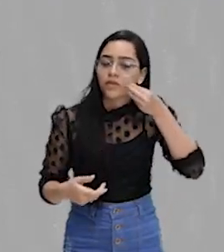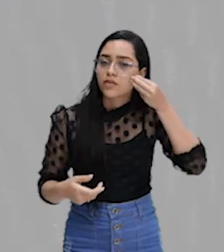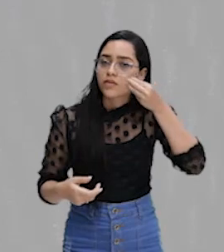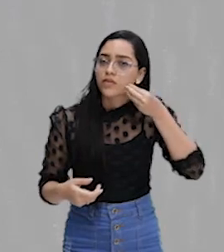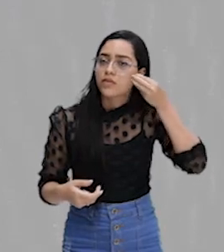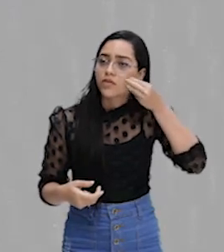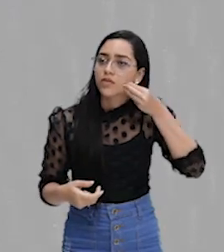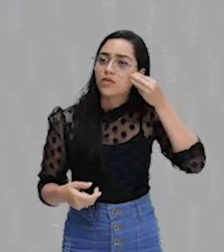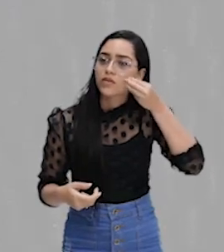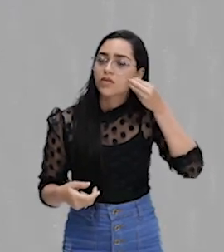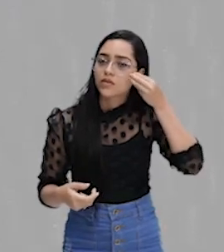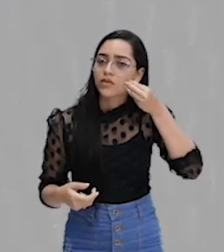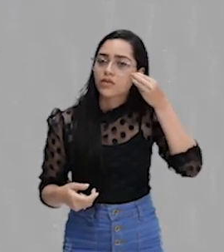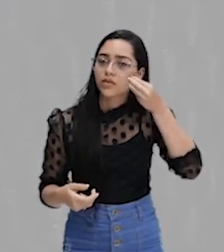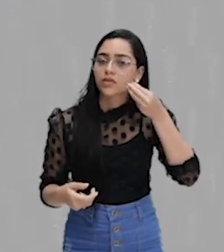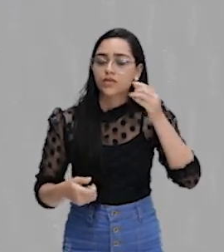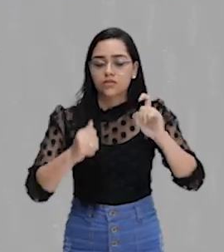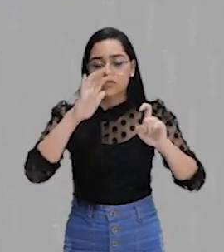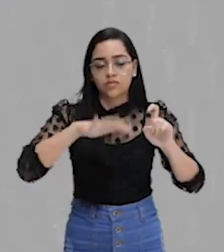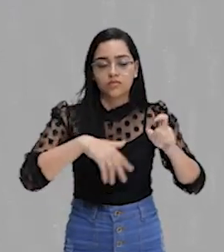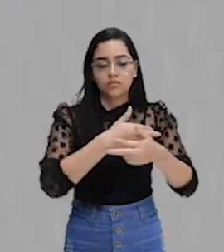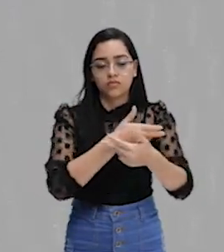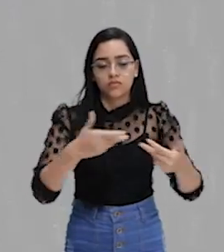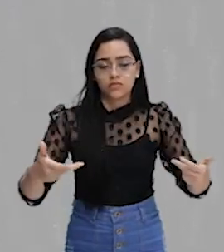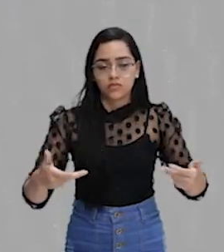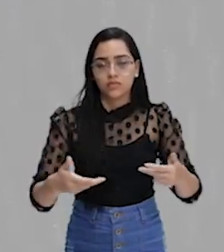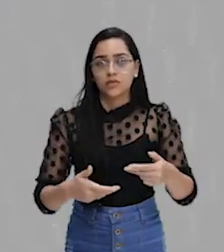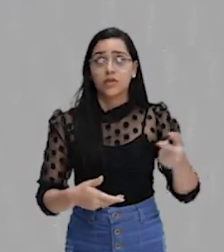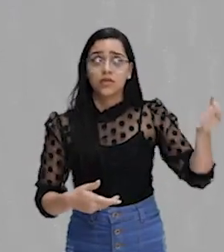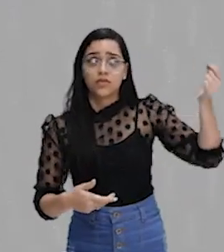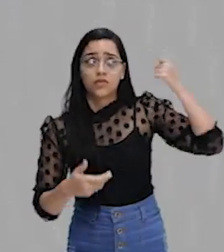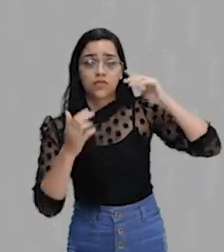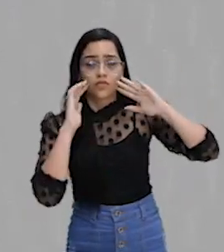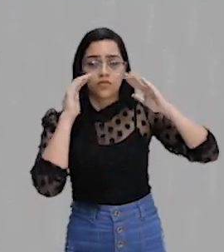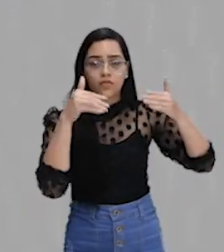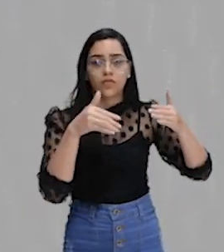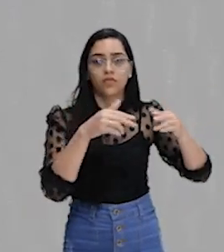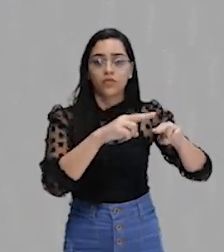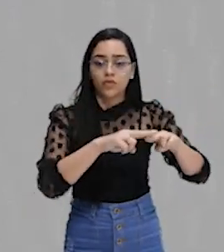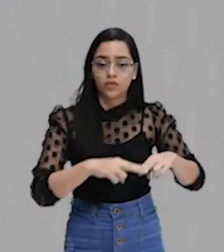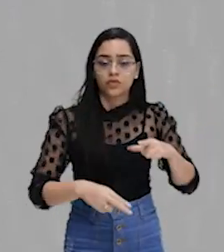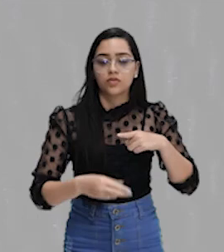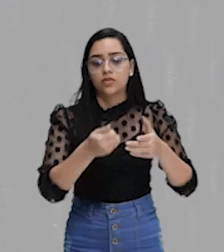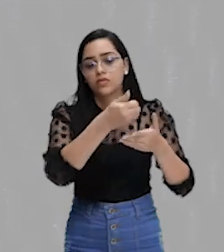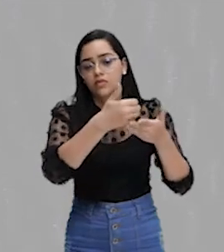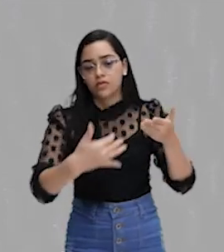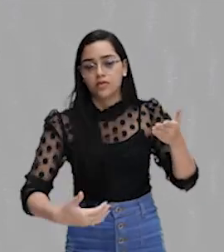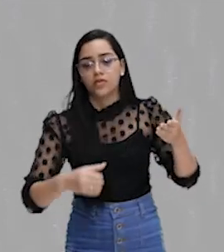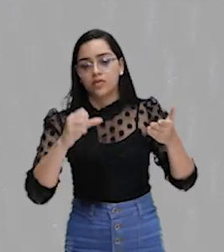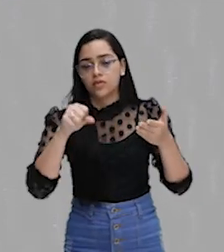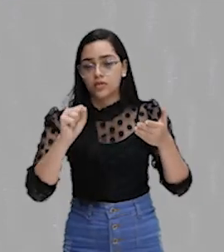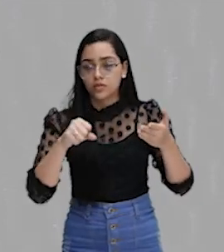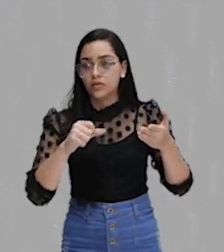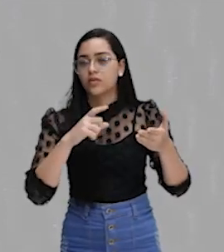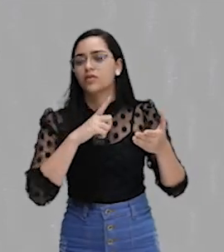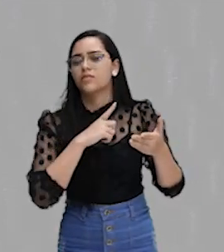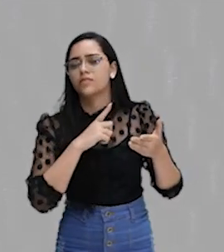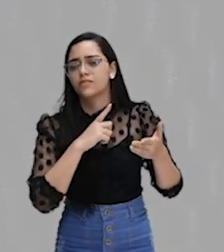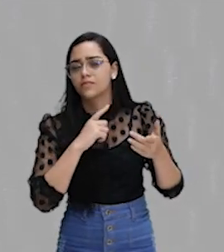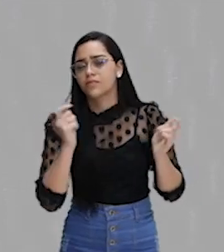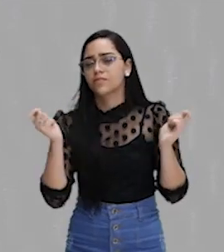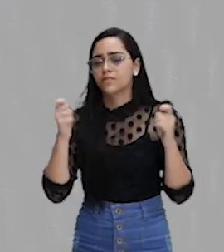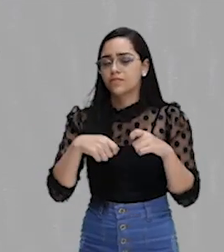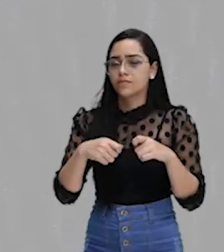o hedonismo, o paganismo e o heliocentrismo. Esses são os elementos que